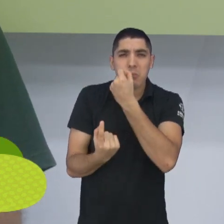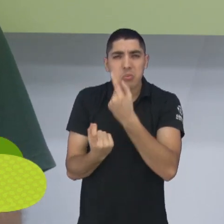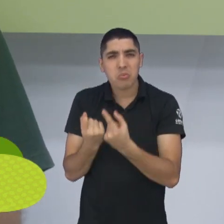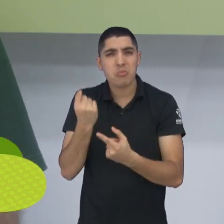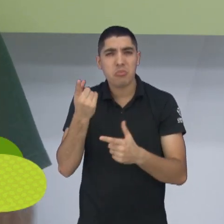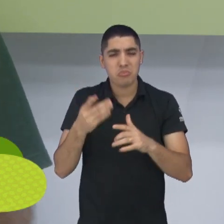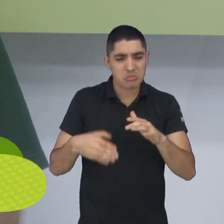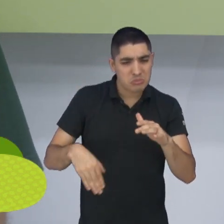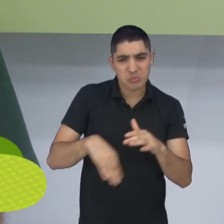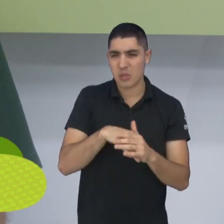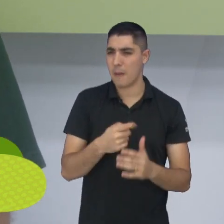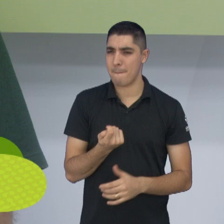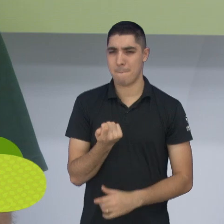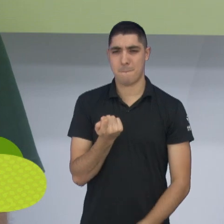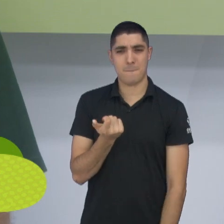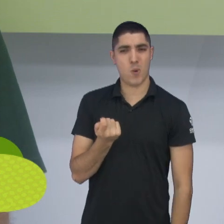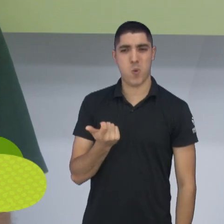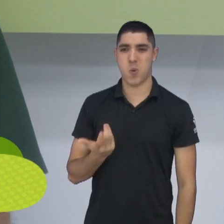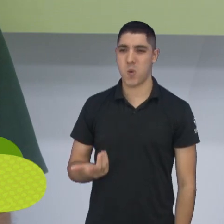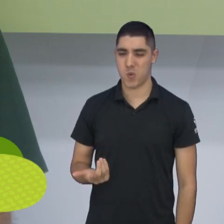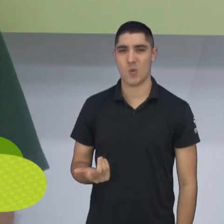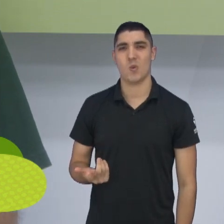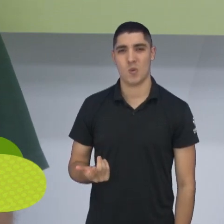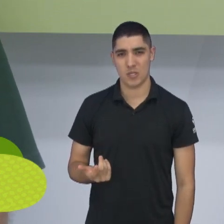enfim, muito, muito pouco. E